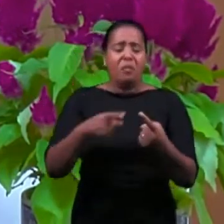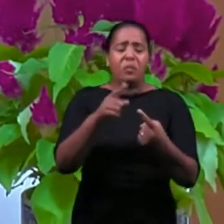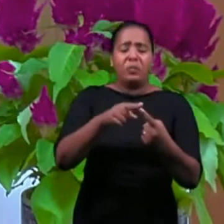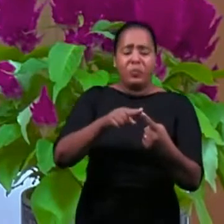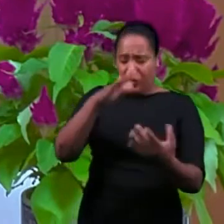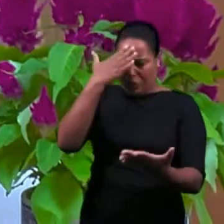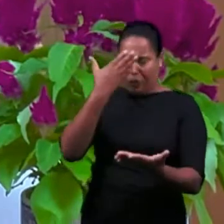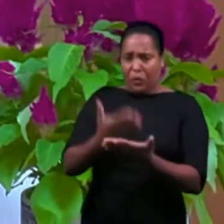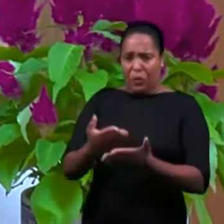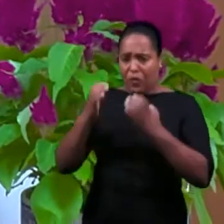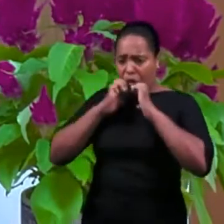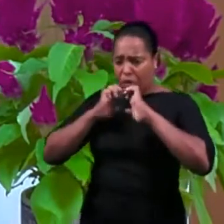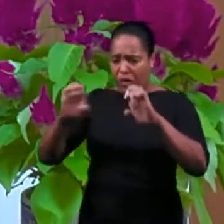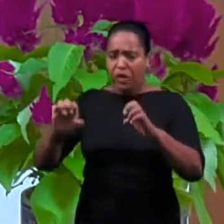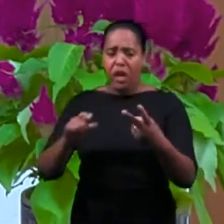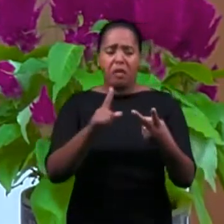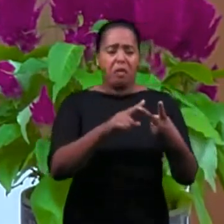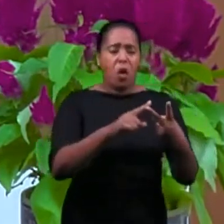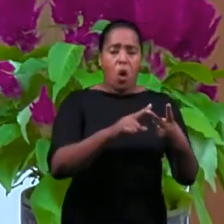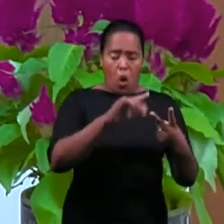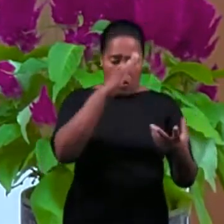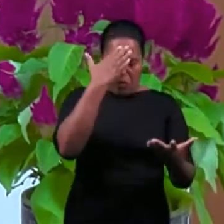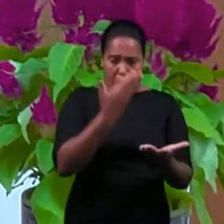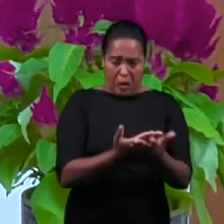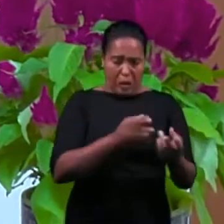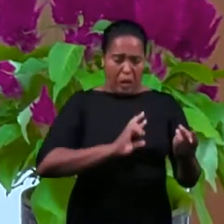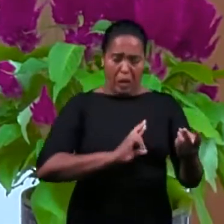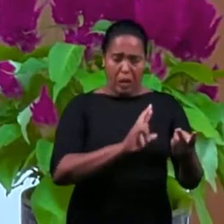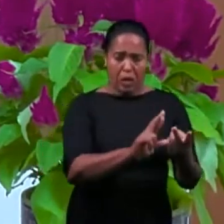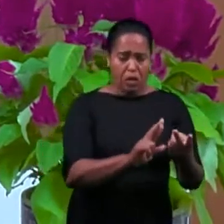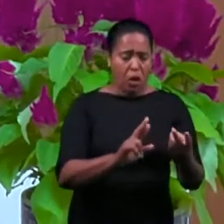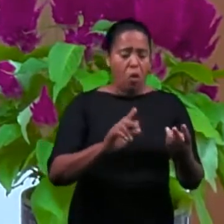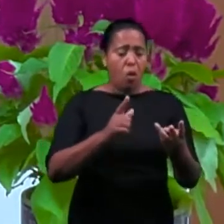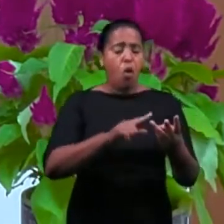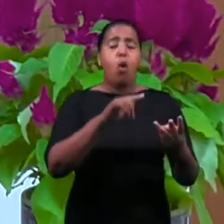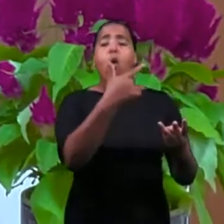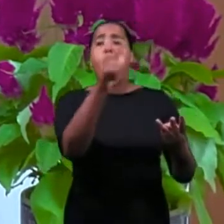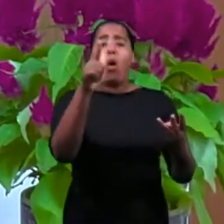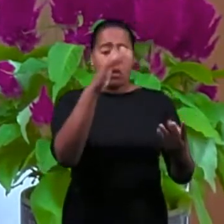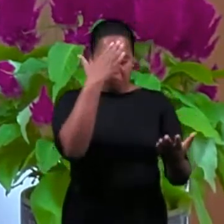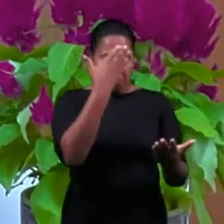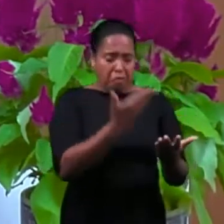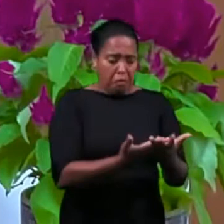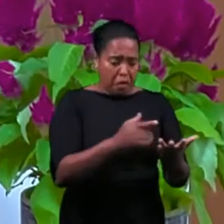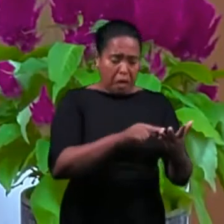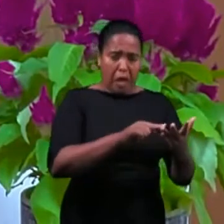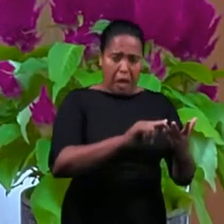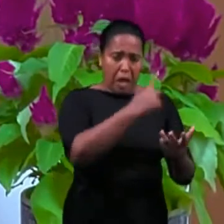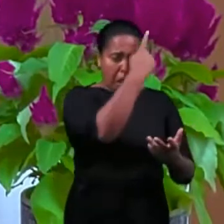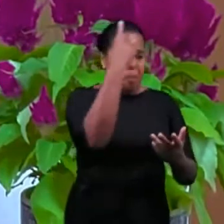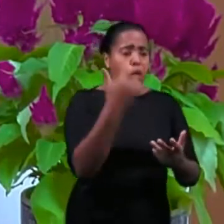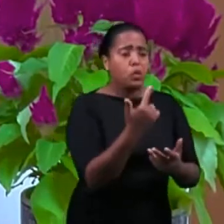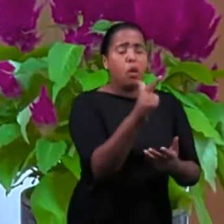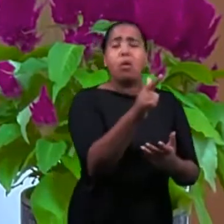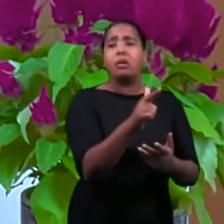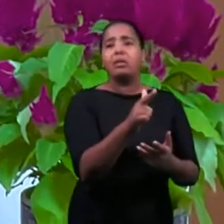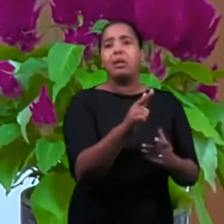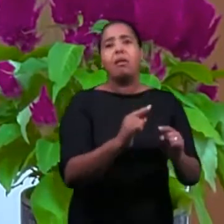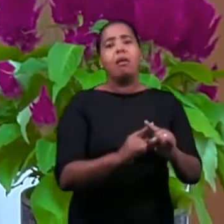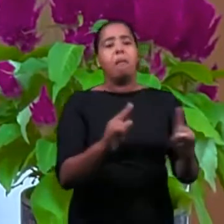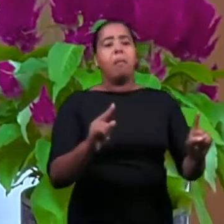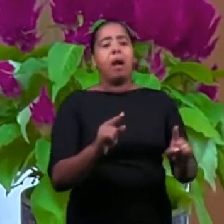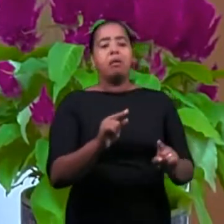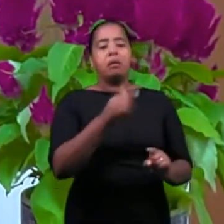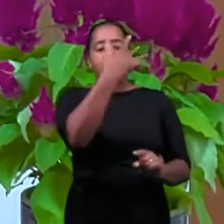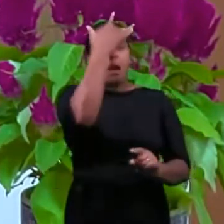outros confiam numa religião, outros confiam em uma pessoa, e a pessoa é capaz de mudar tudo de um dia para